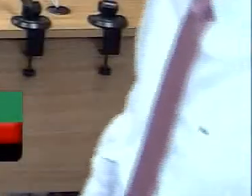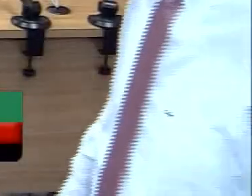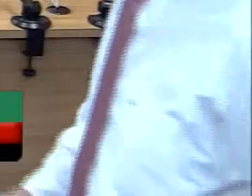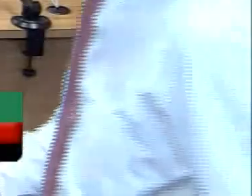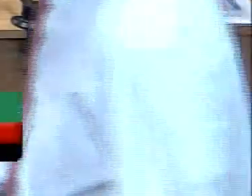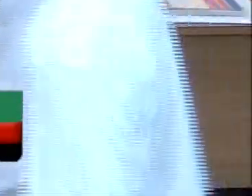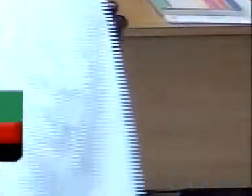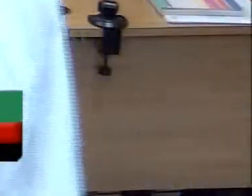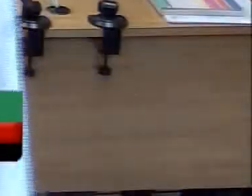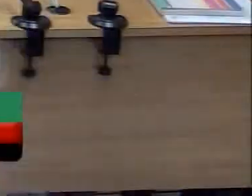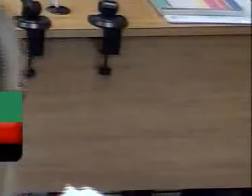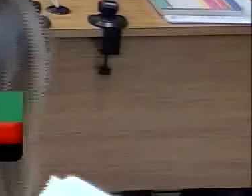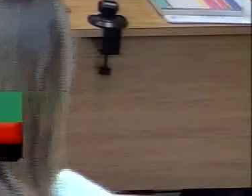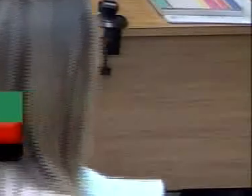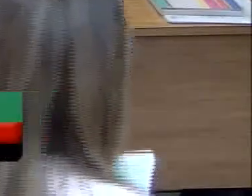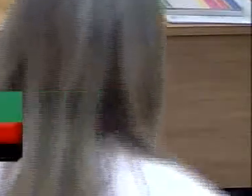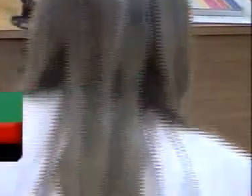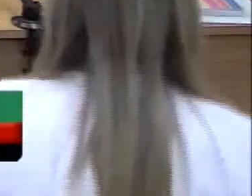Délvio.